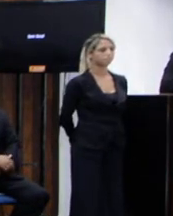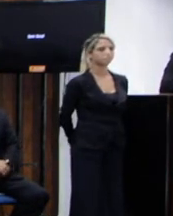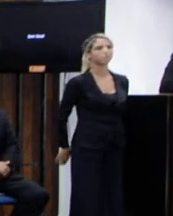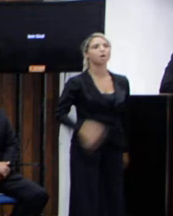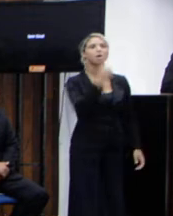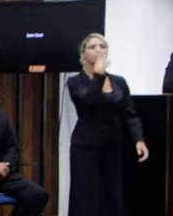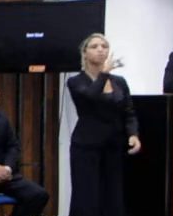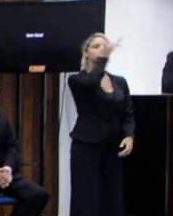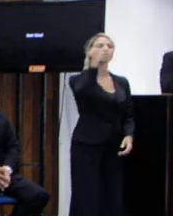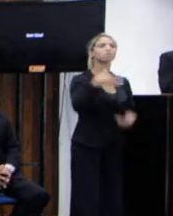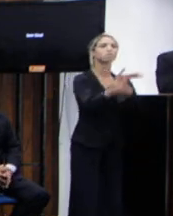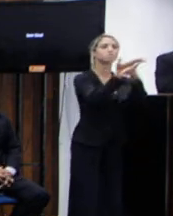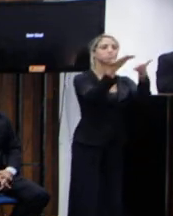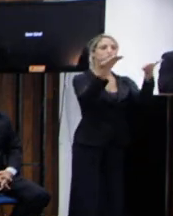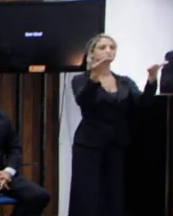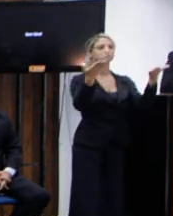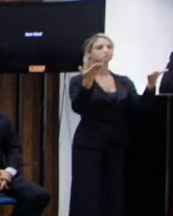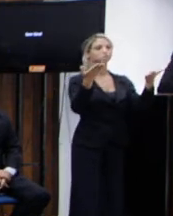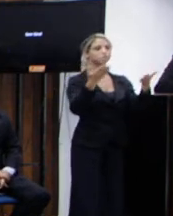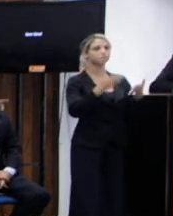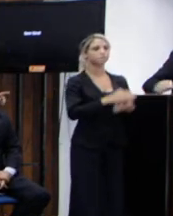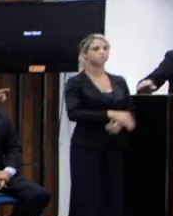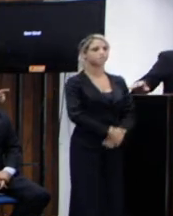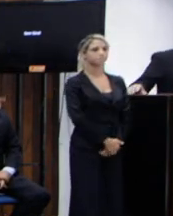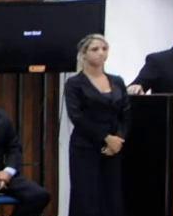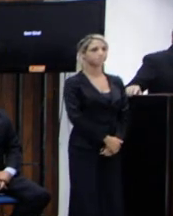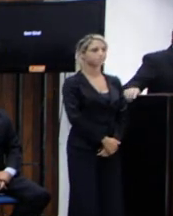Bom dia a todos. Bom dia, prefeito.